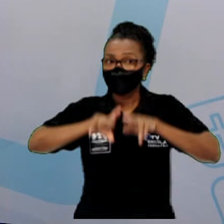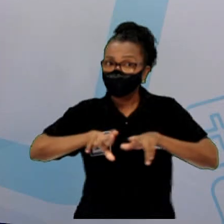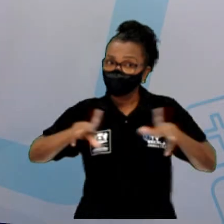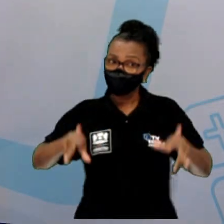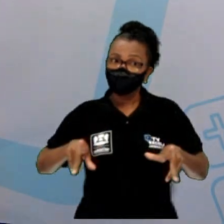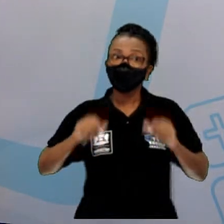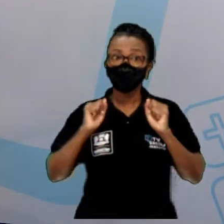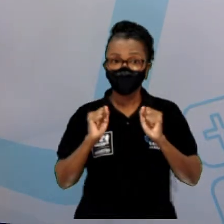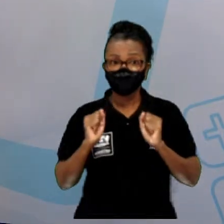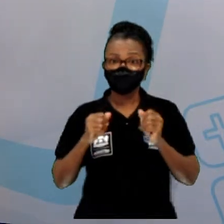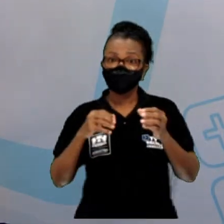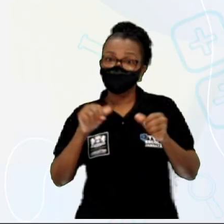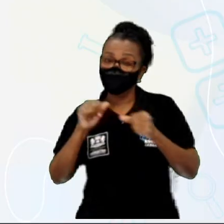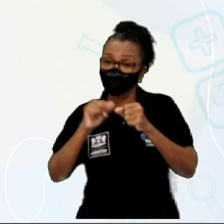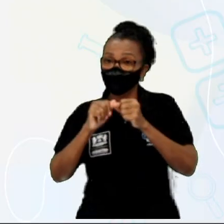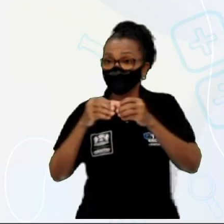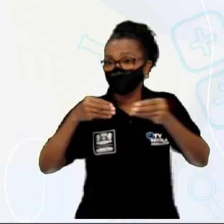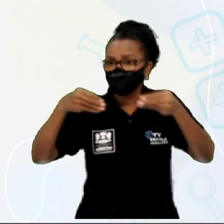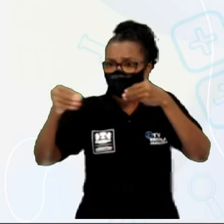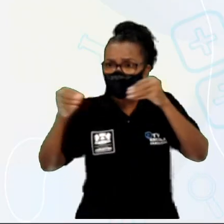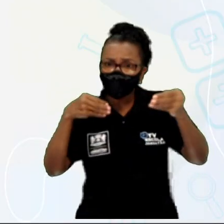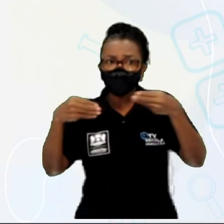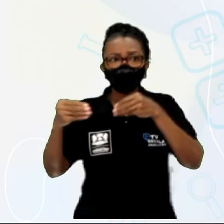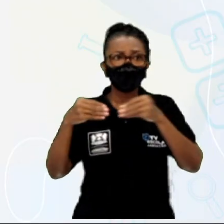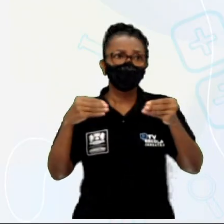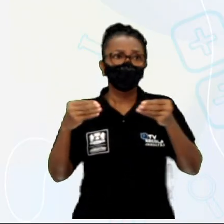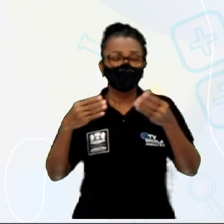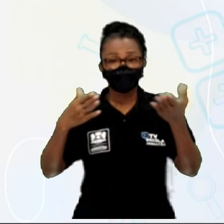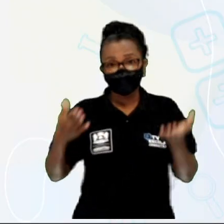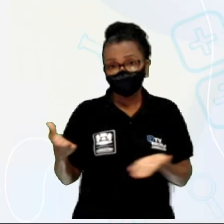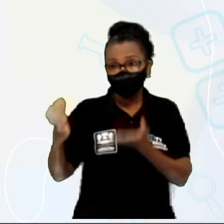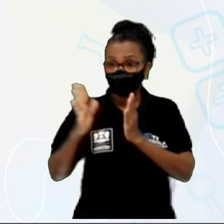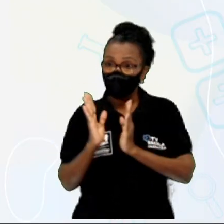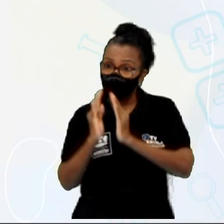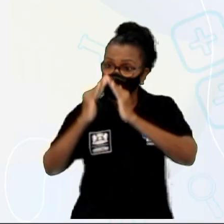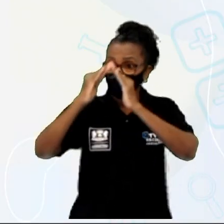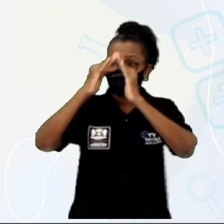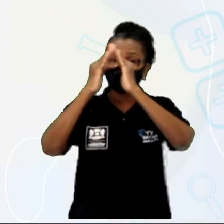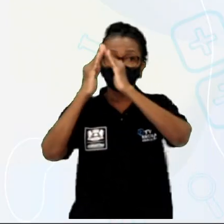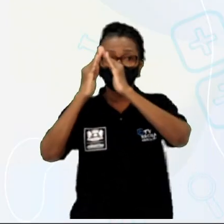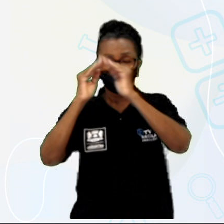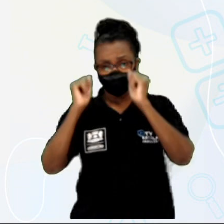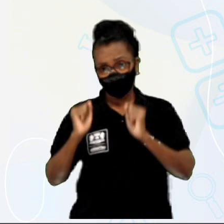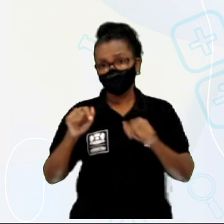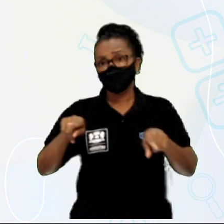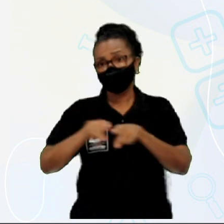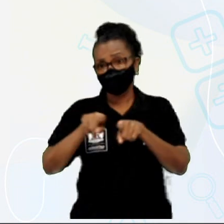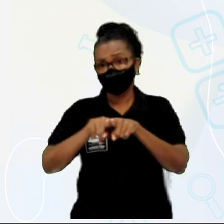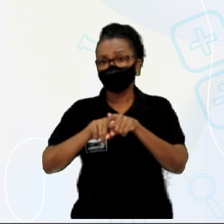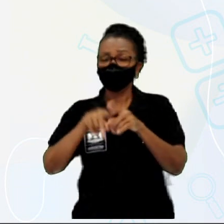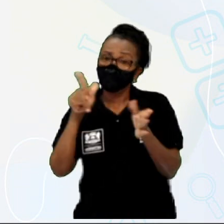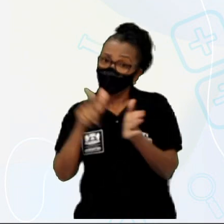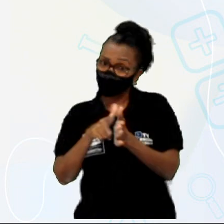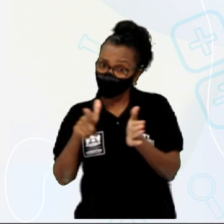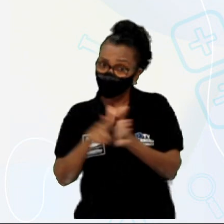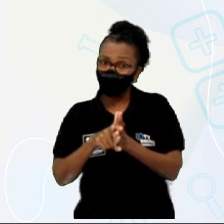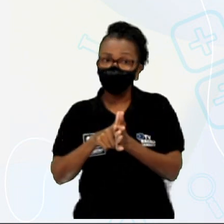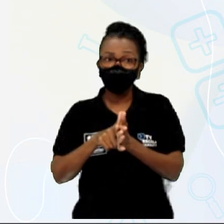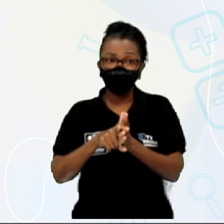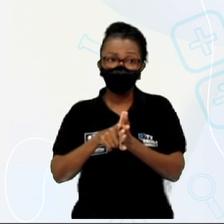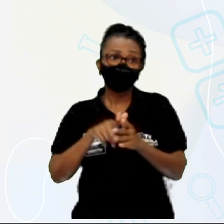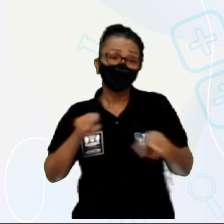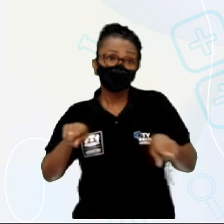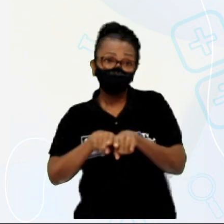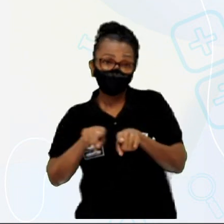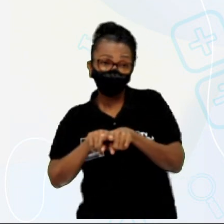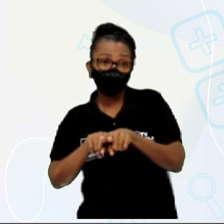de plástico, né? Como é o caso desse balãozinho, mas ele também poderia ter sido feito de papel, ele poderia